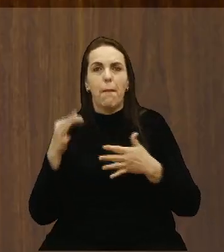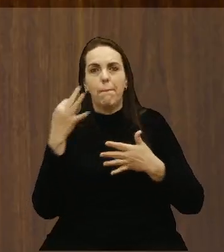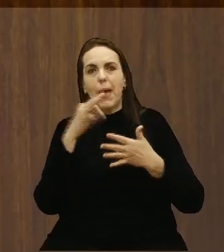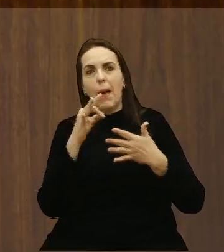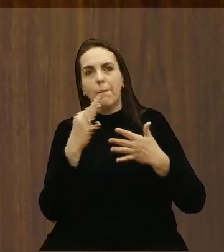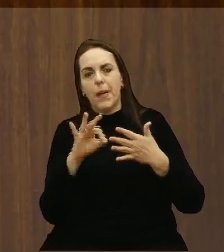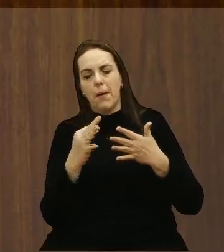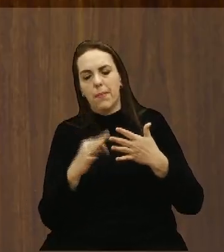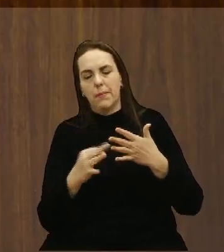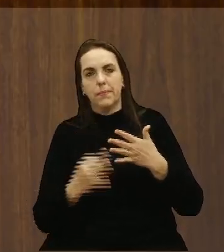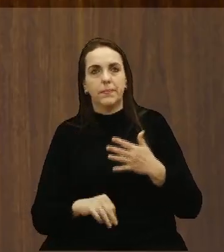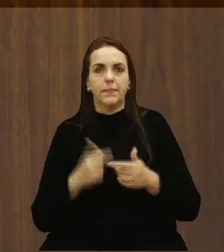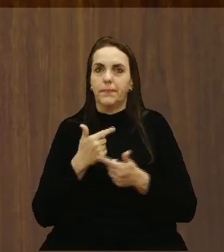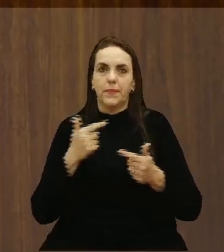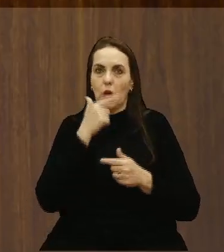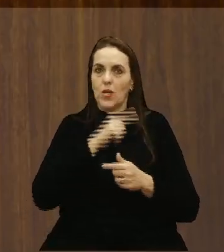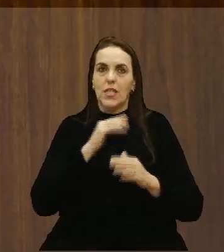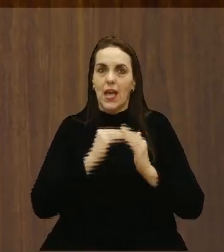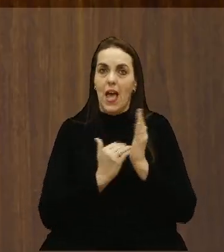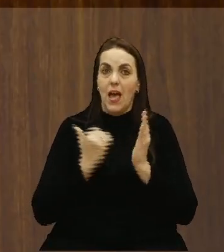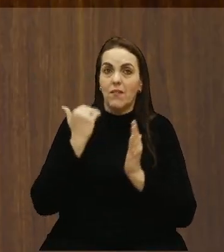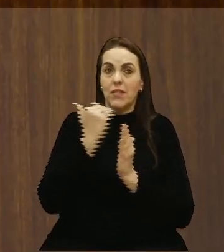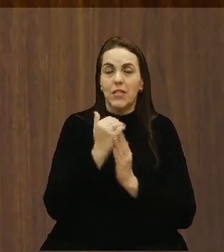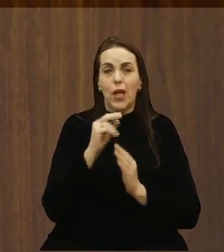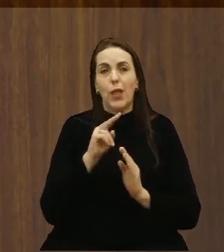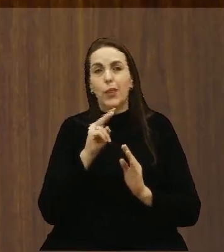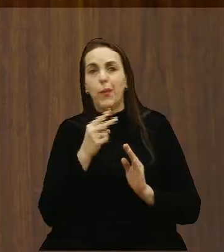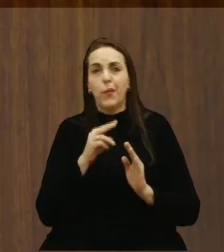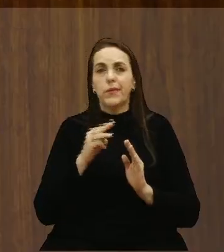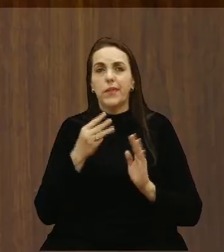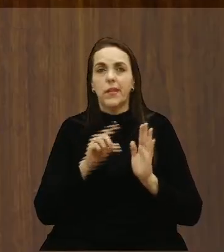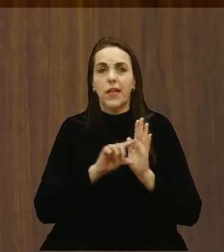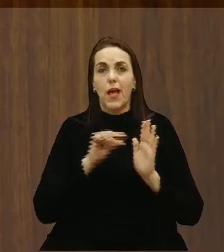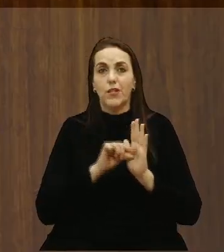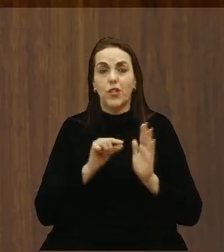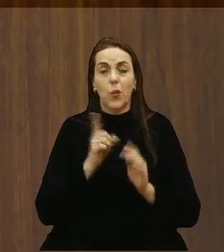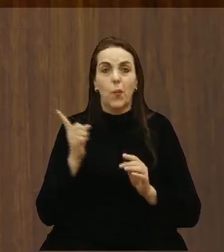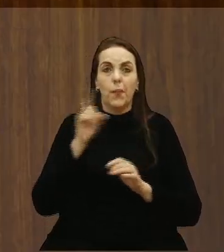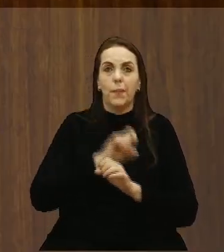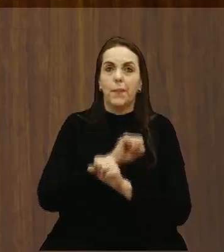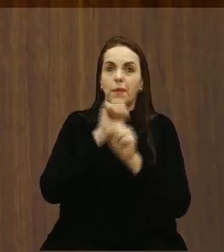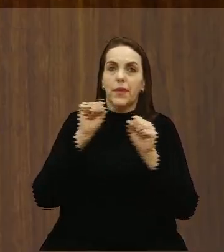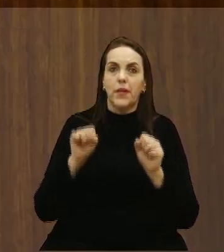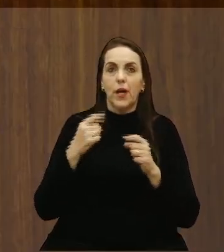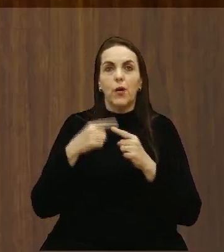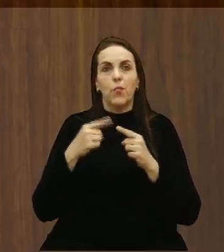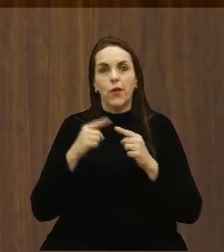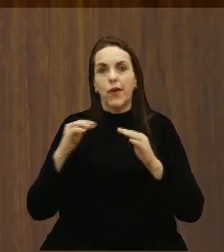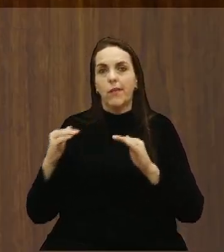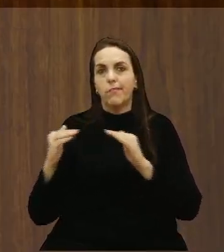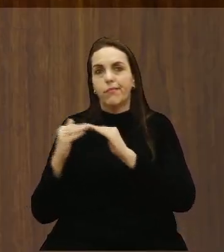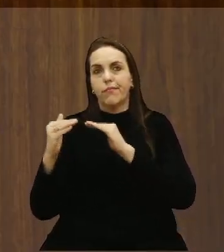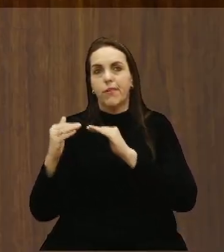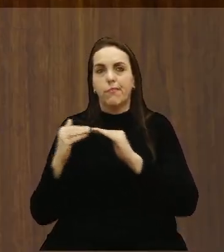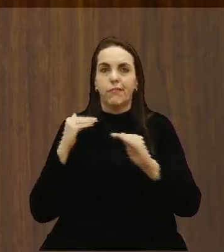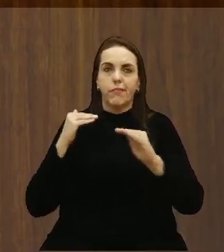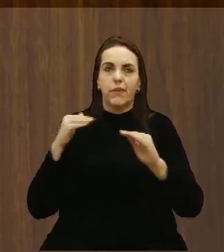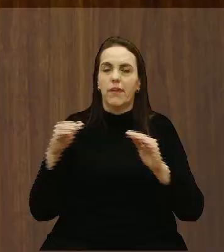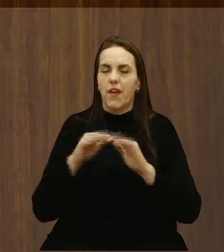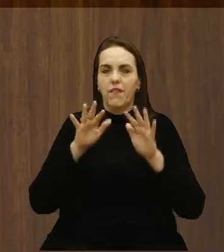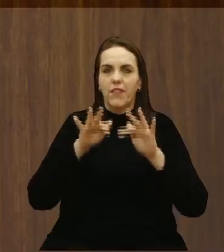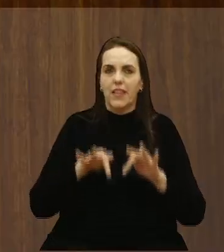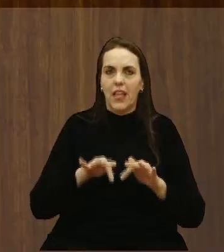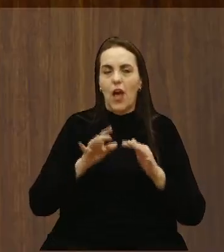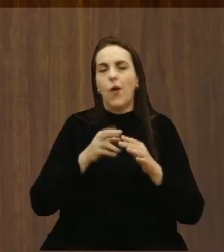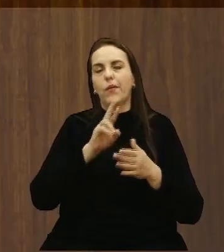que, às vezes, a gente consegue avançar 2, 3 artigos numa manhã, porque tem a ver com outro que está lá no fim do regimento, tem que ter